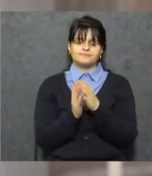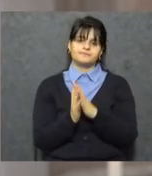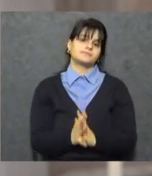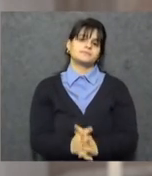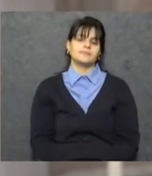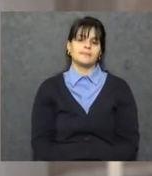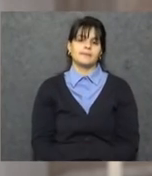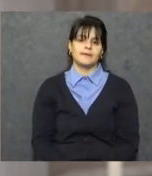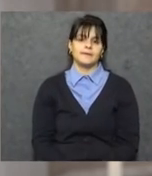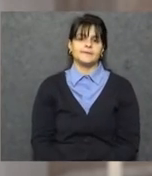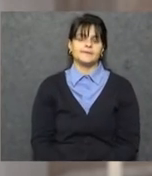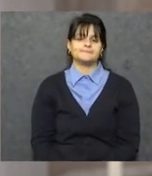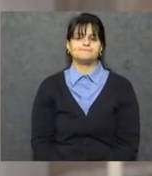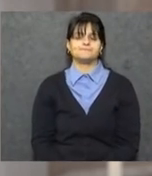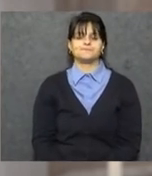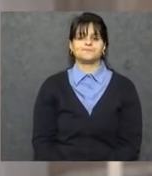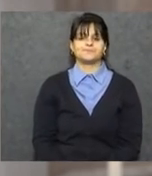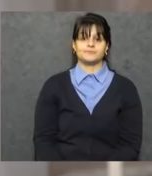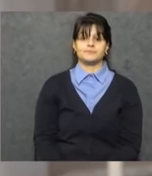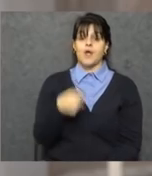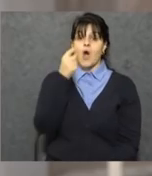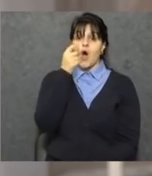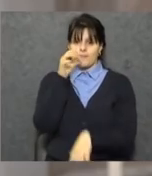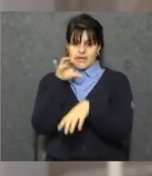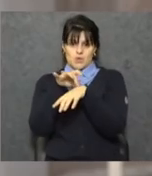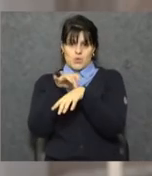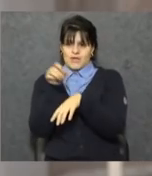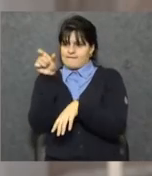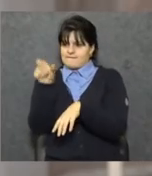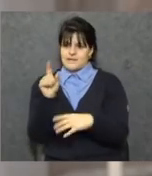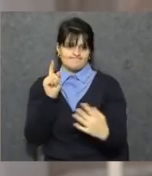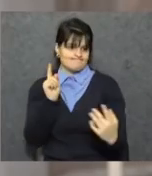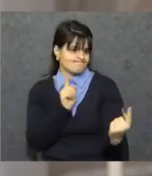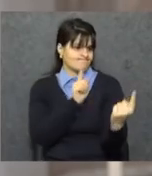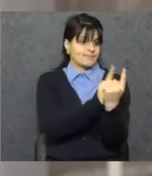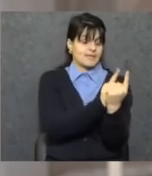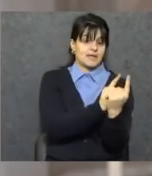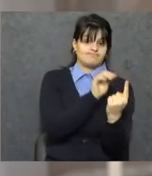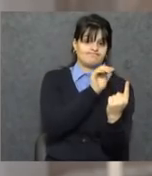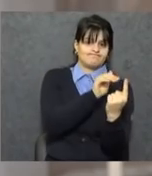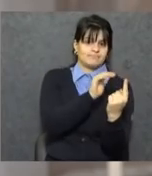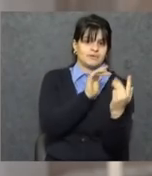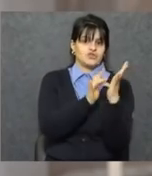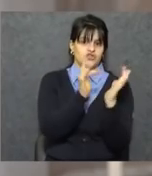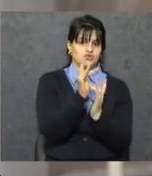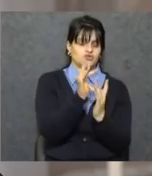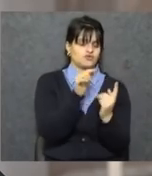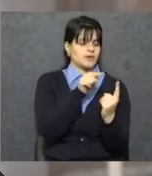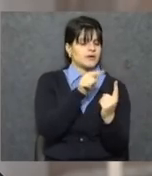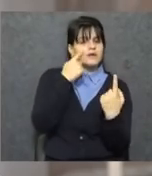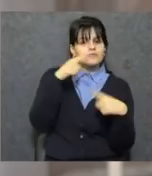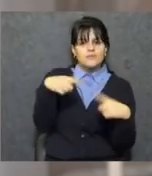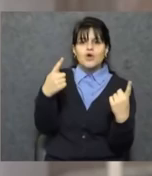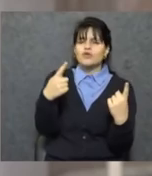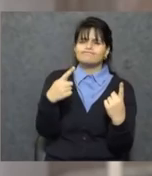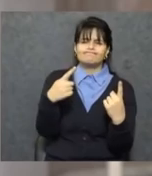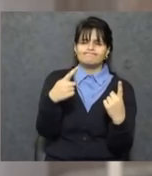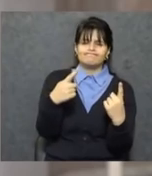A partir do encontro de Jesus com o leproso, é-nos revelado o coração misericordioso de